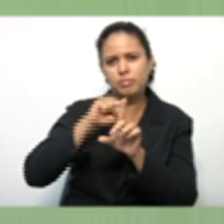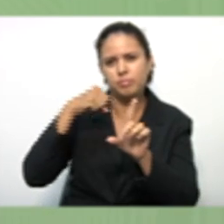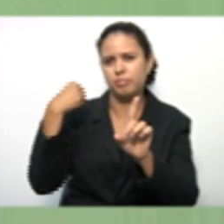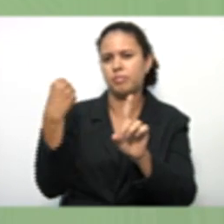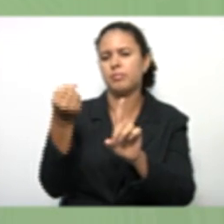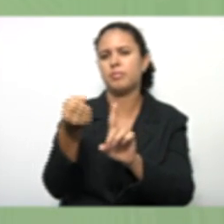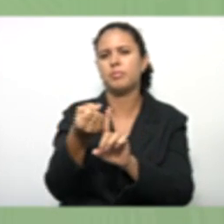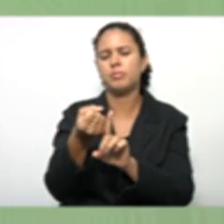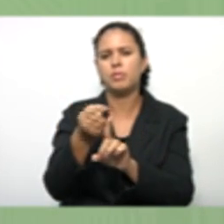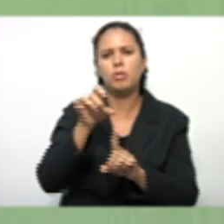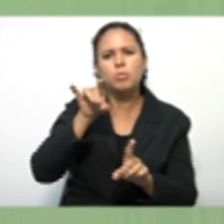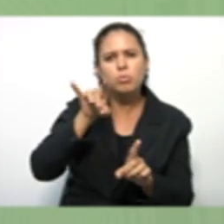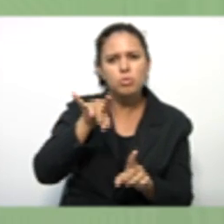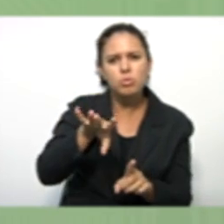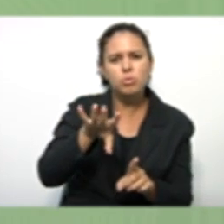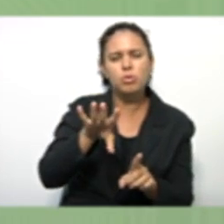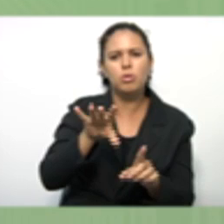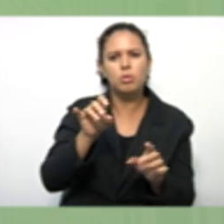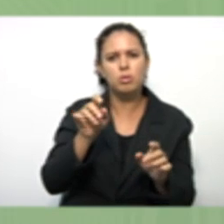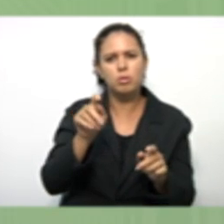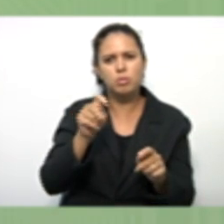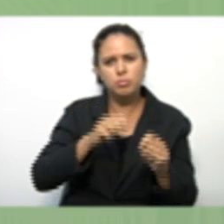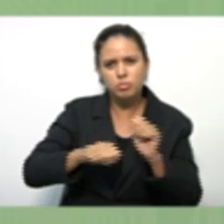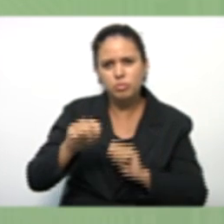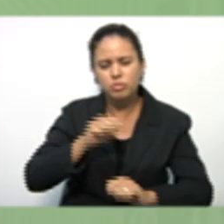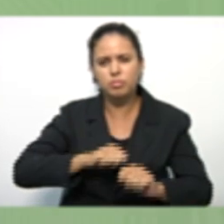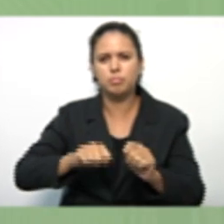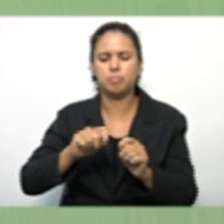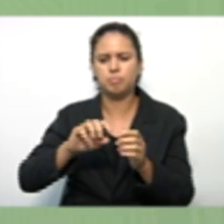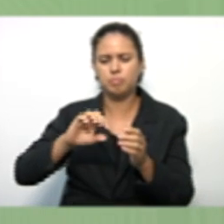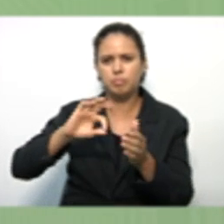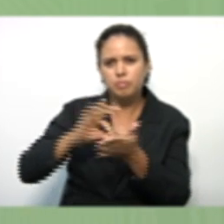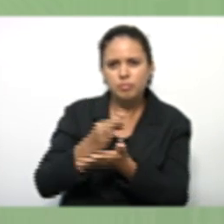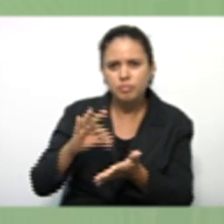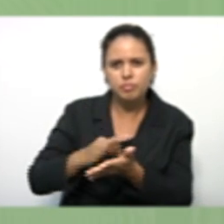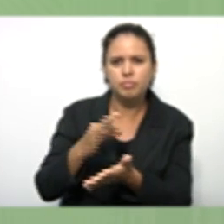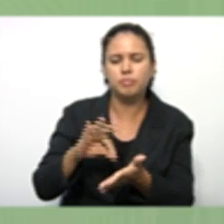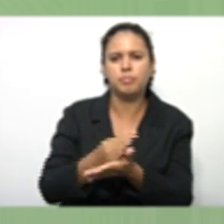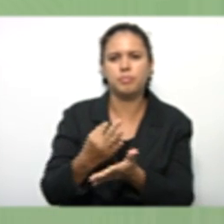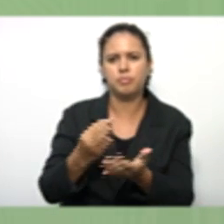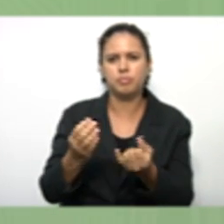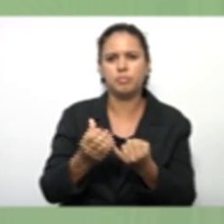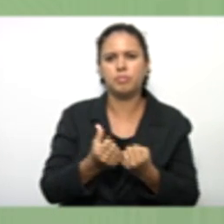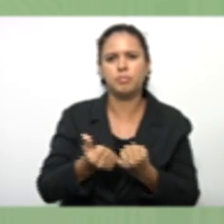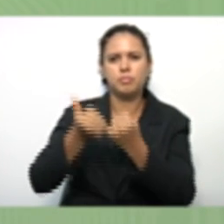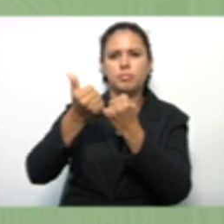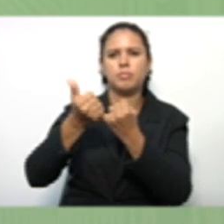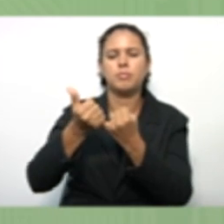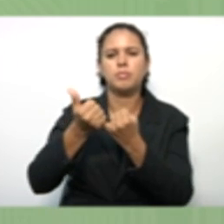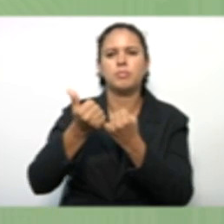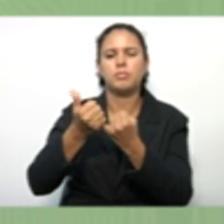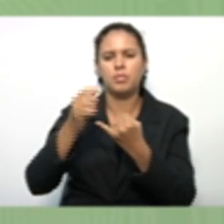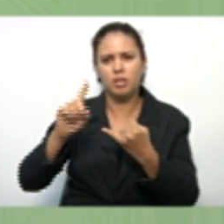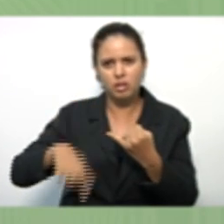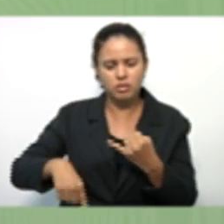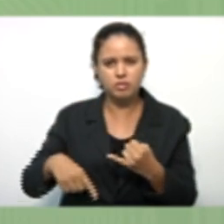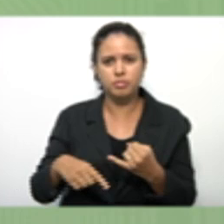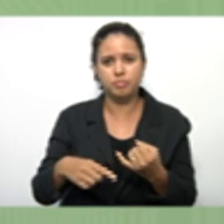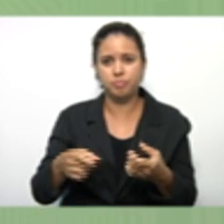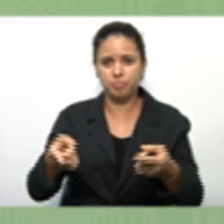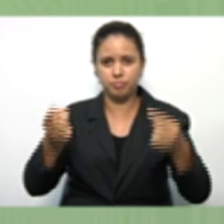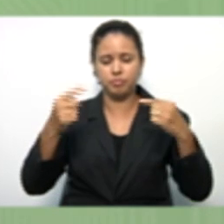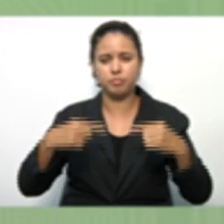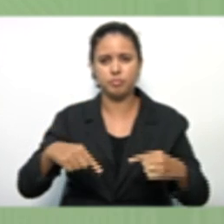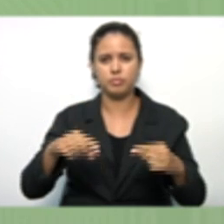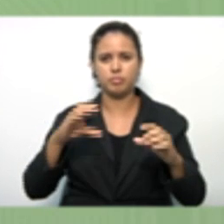vai controlar, registrar e analisar o patrimônio das pessoas físicas? Vamos para a letra